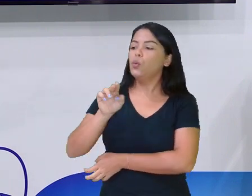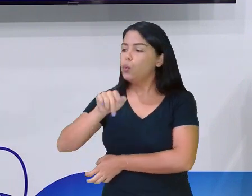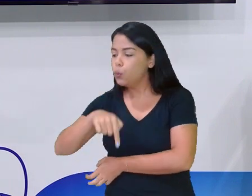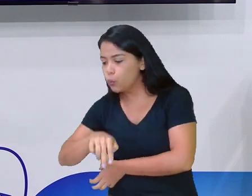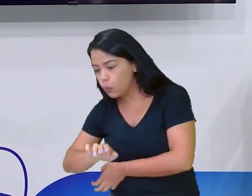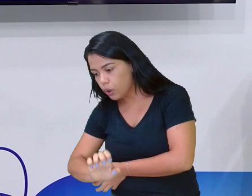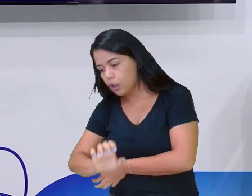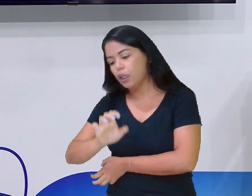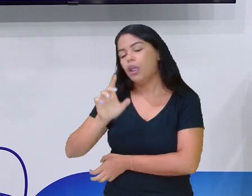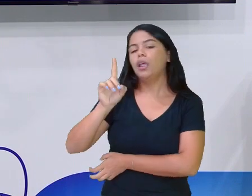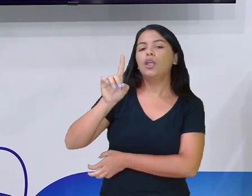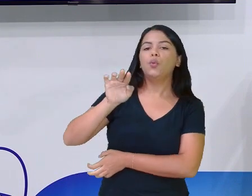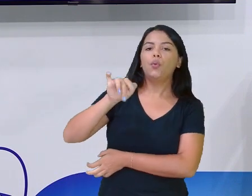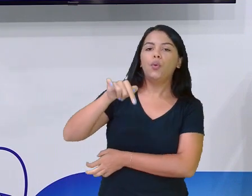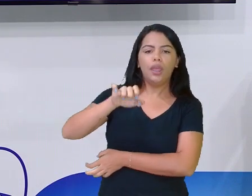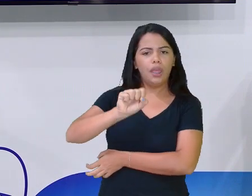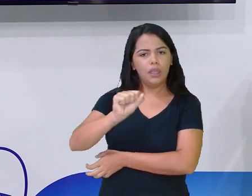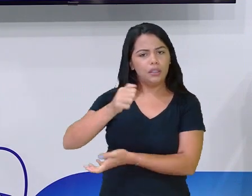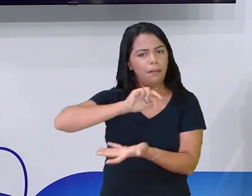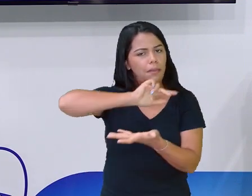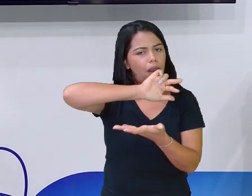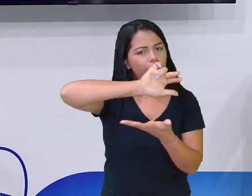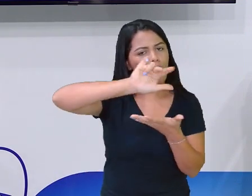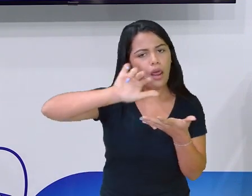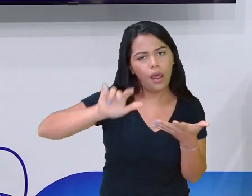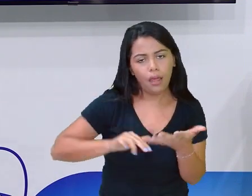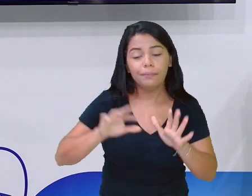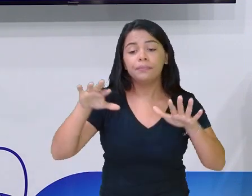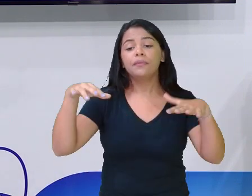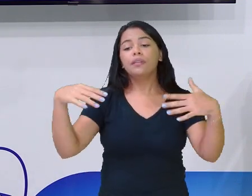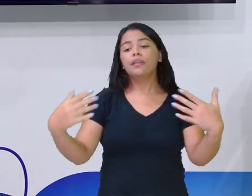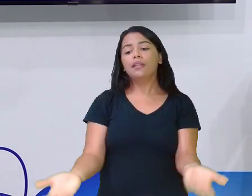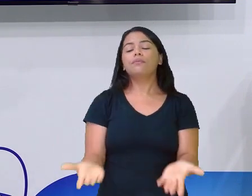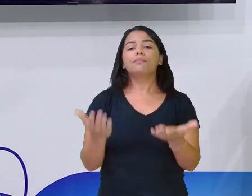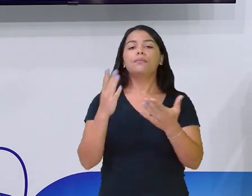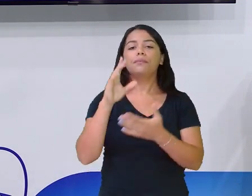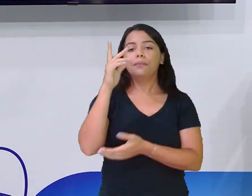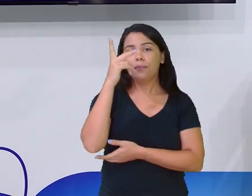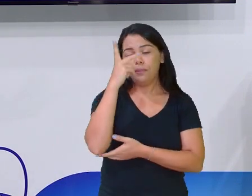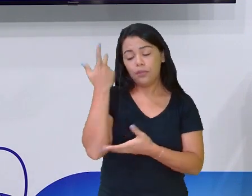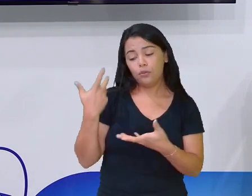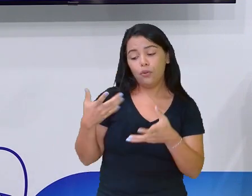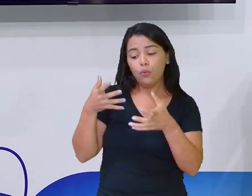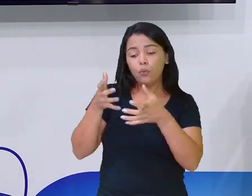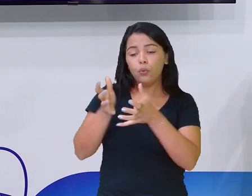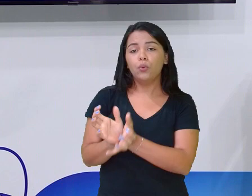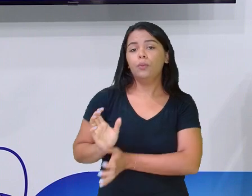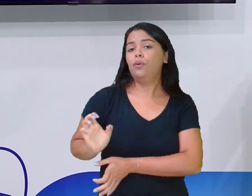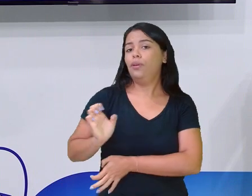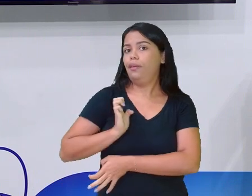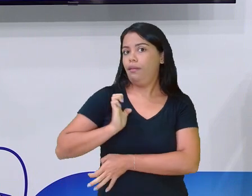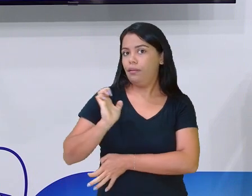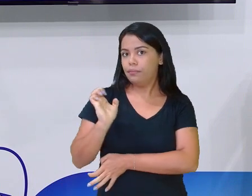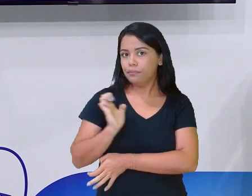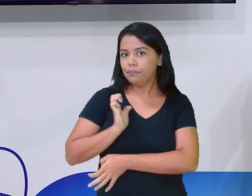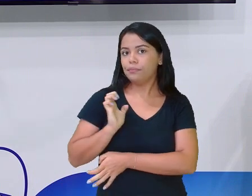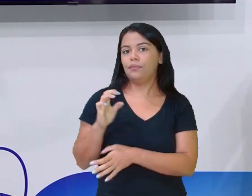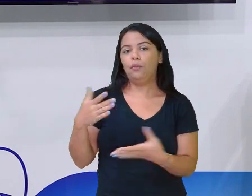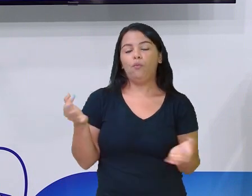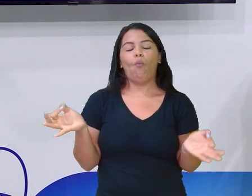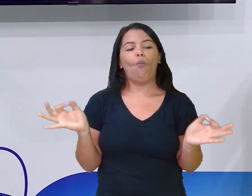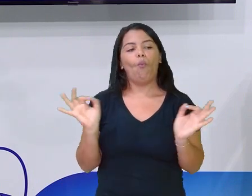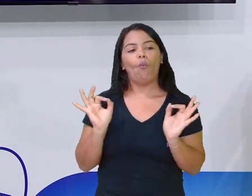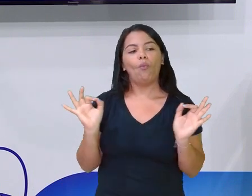duquesas, marqueses e marquesas. Então, era uma coisa para a gente